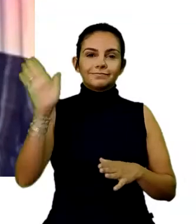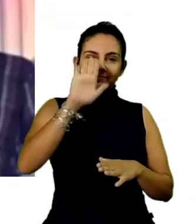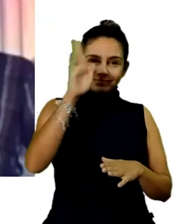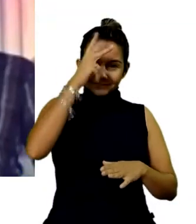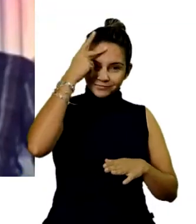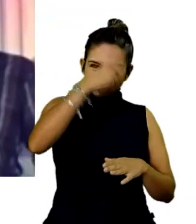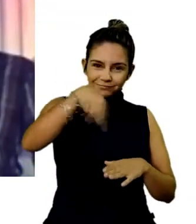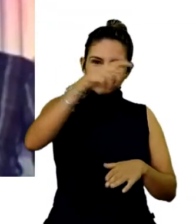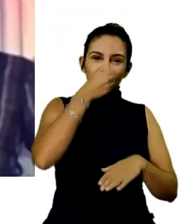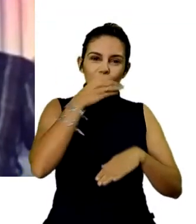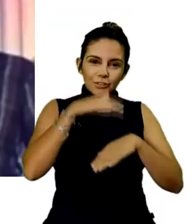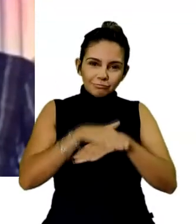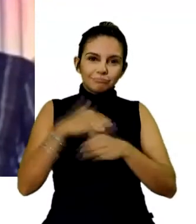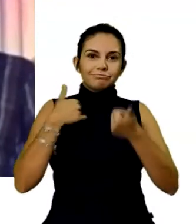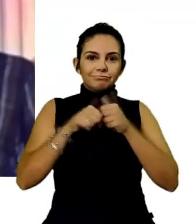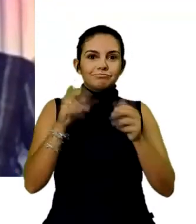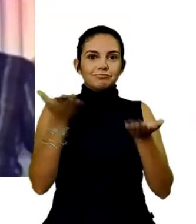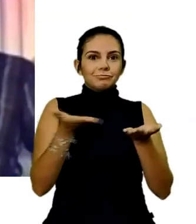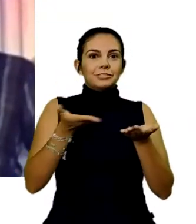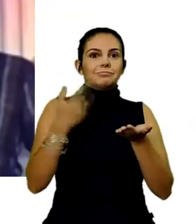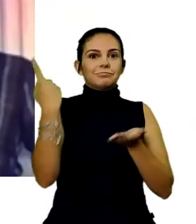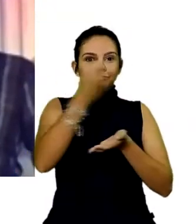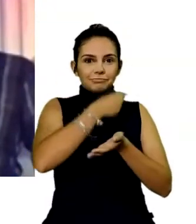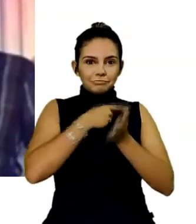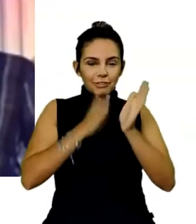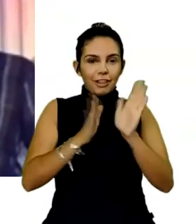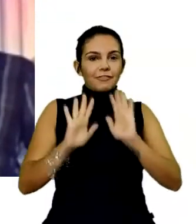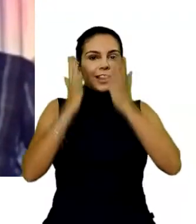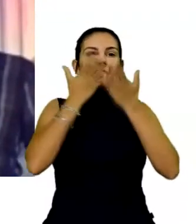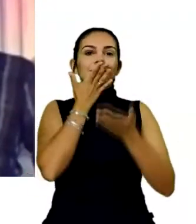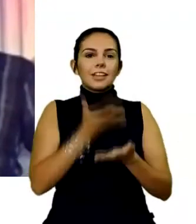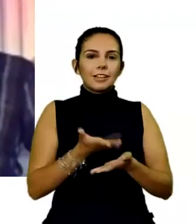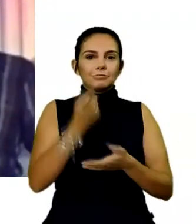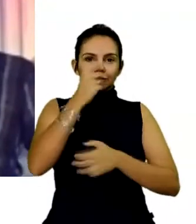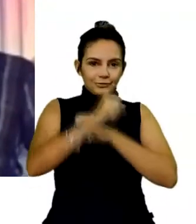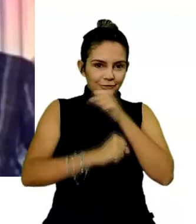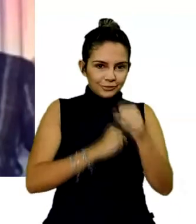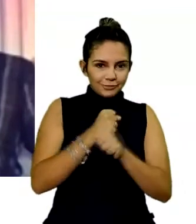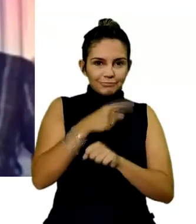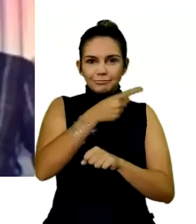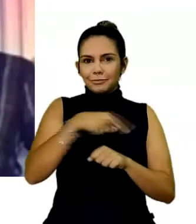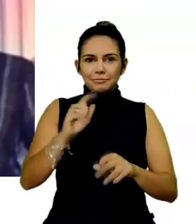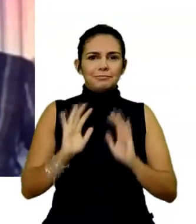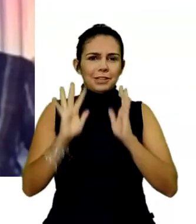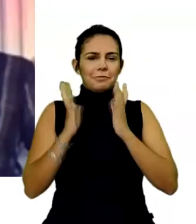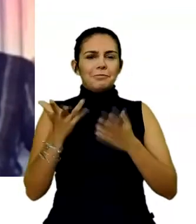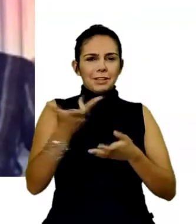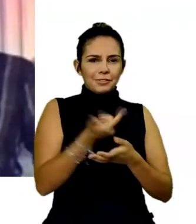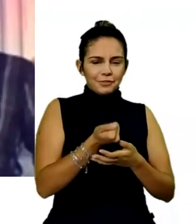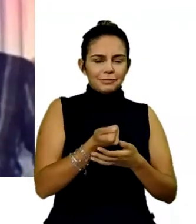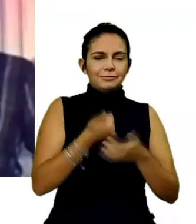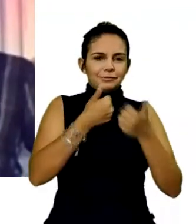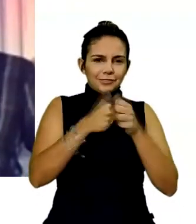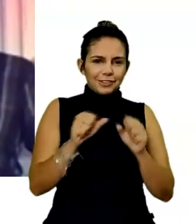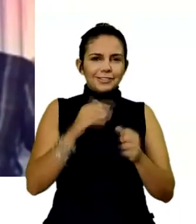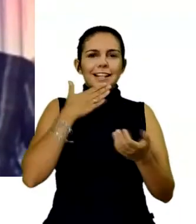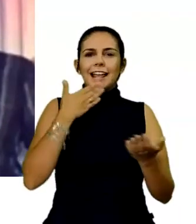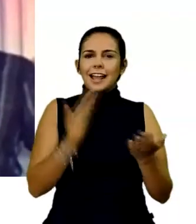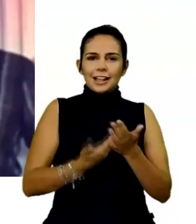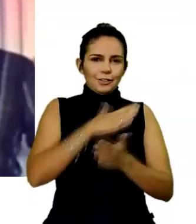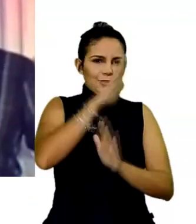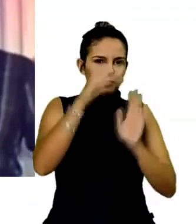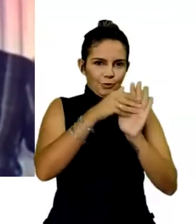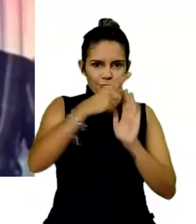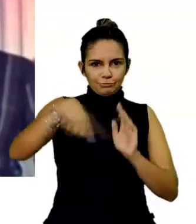Olá, pessoal, boa noite. Estamos aqui seguindo com o Fest Natal, mais uma noite desse evento maravilhoso. Os escritores Luiz Humberto